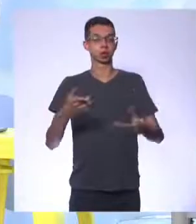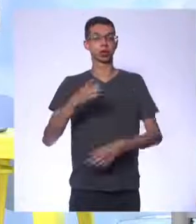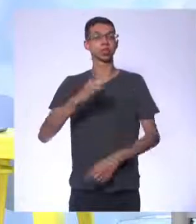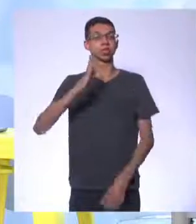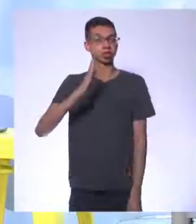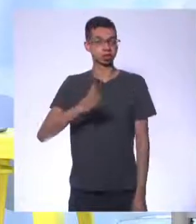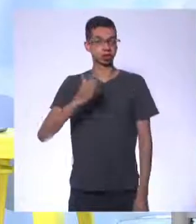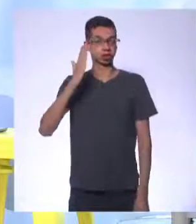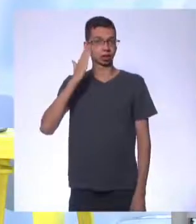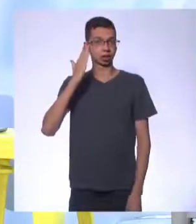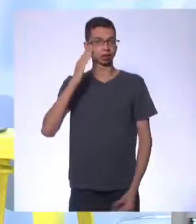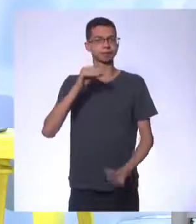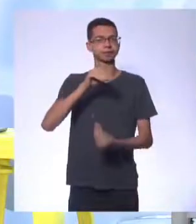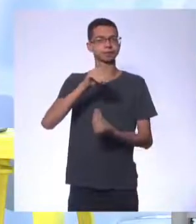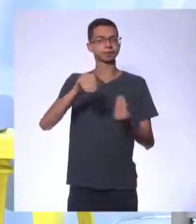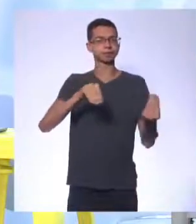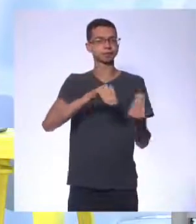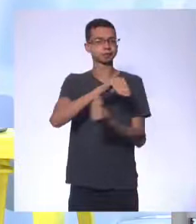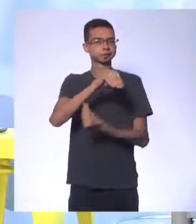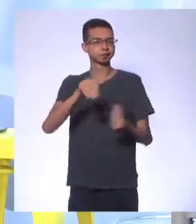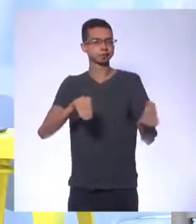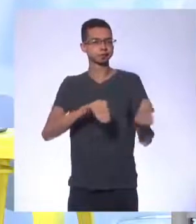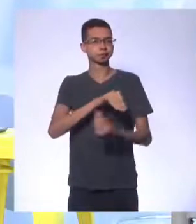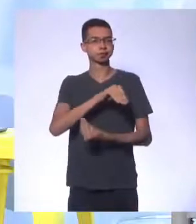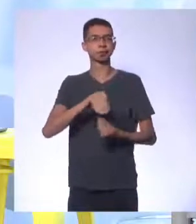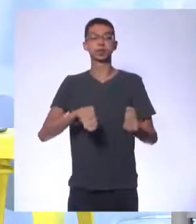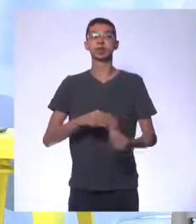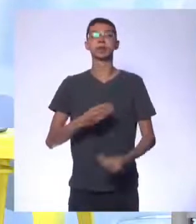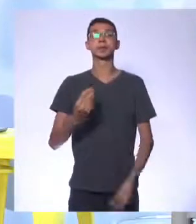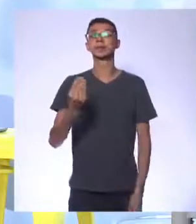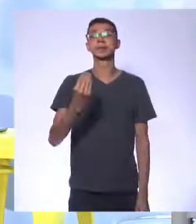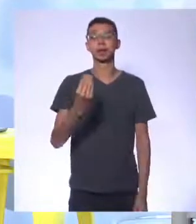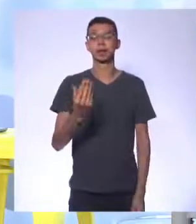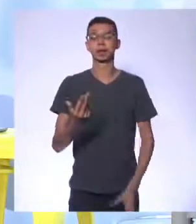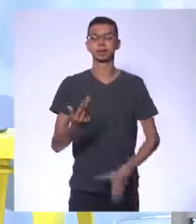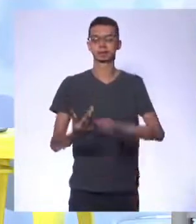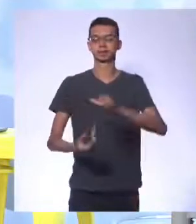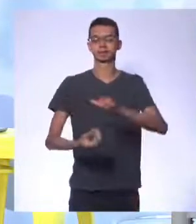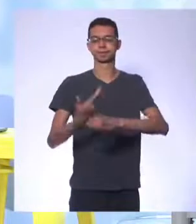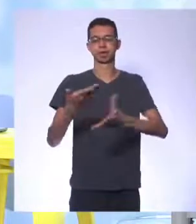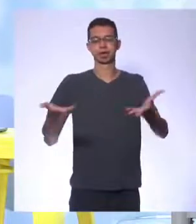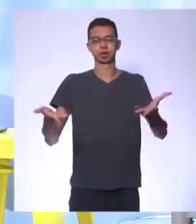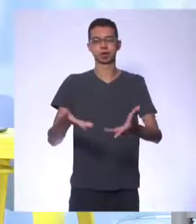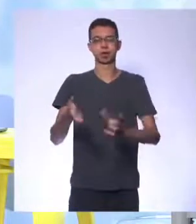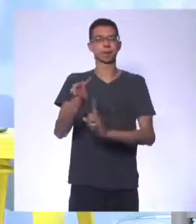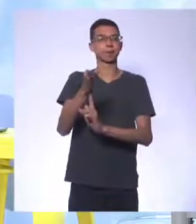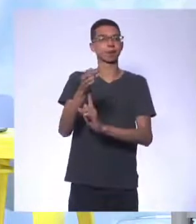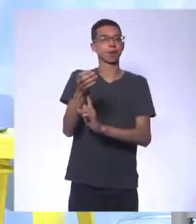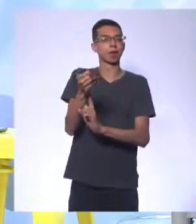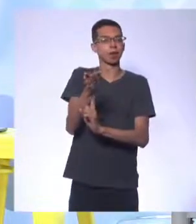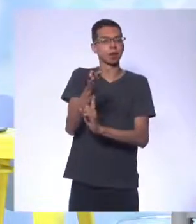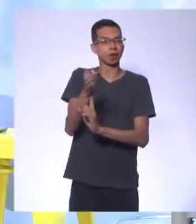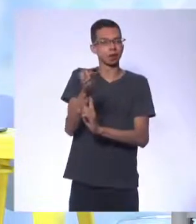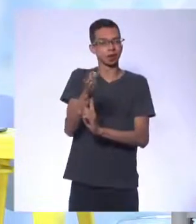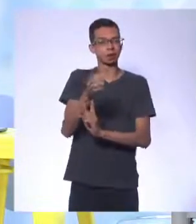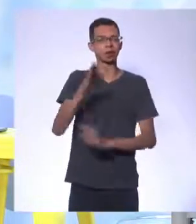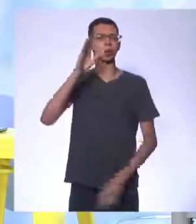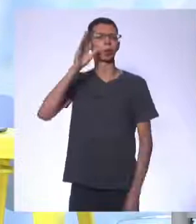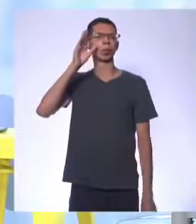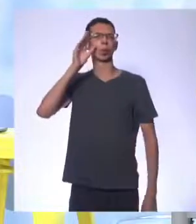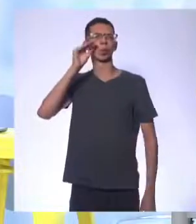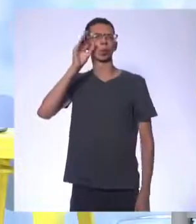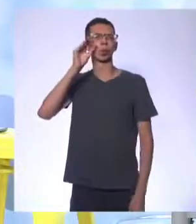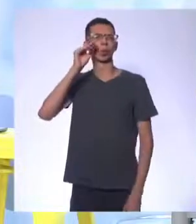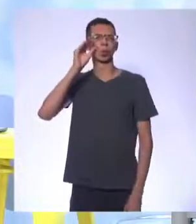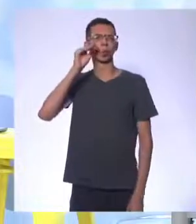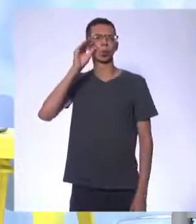e fazer um bem bolado, um mesclado, para compor a bandeira atual. E nós já tivemos aí algumas curiosidades sobre a